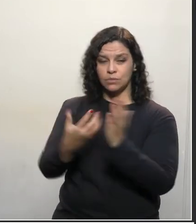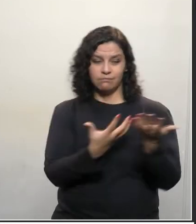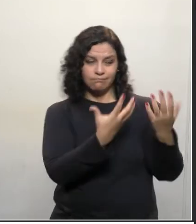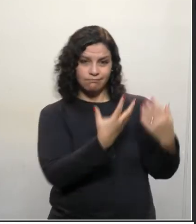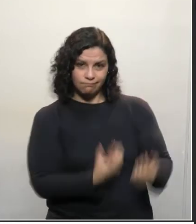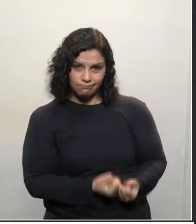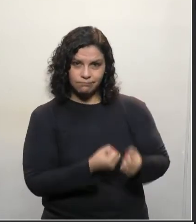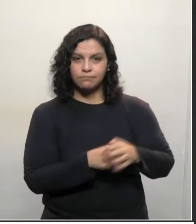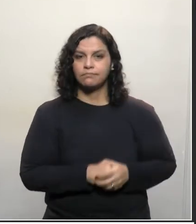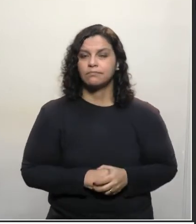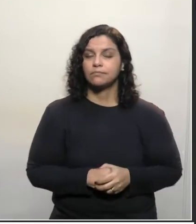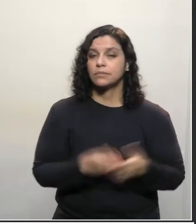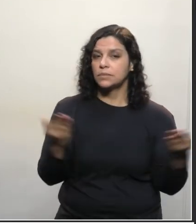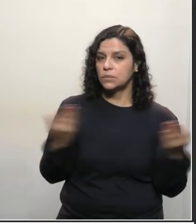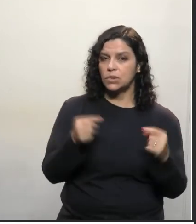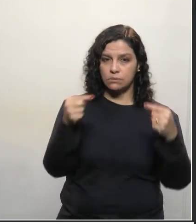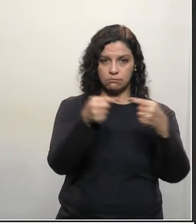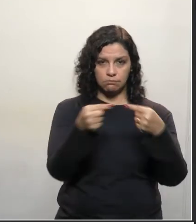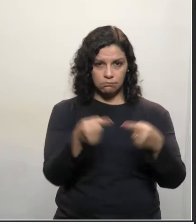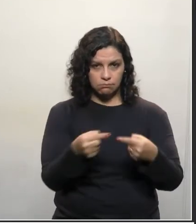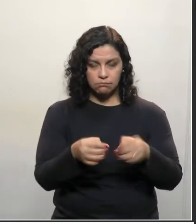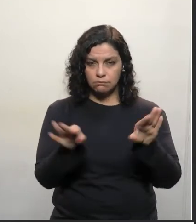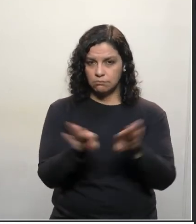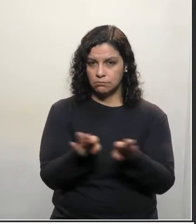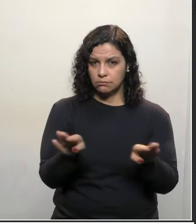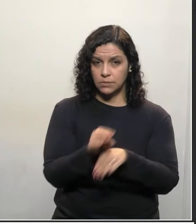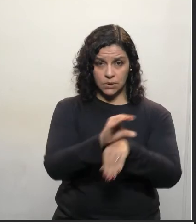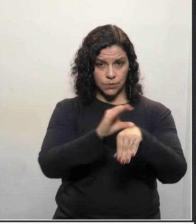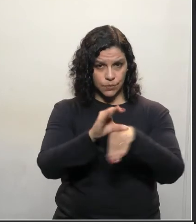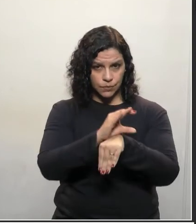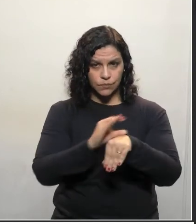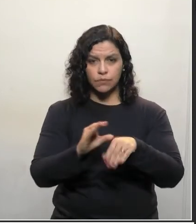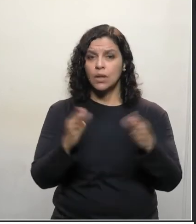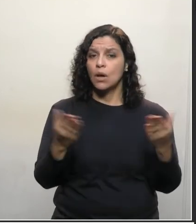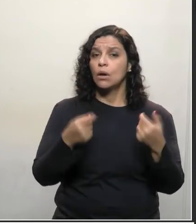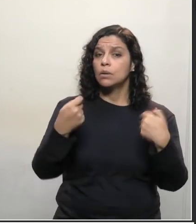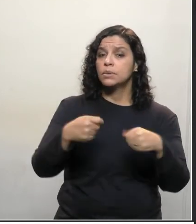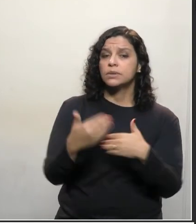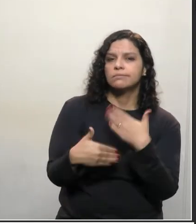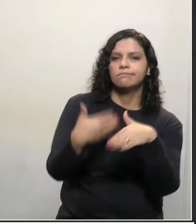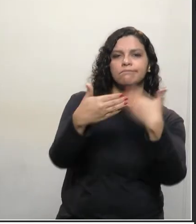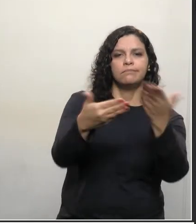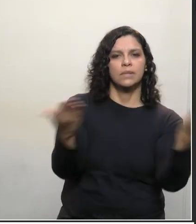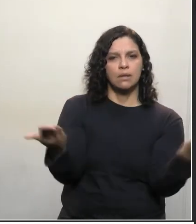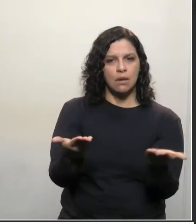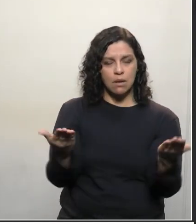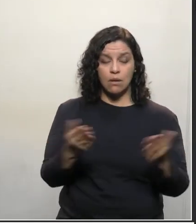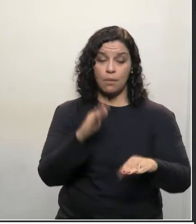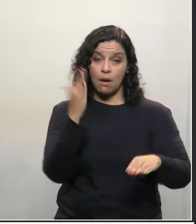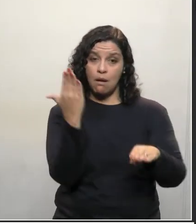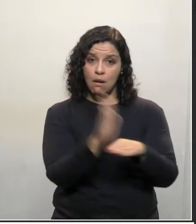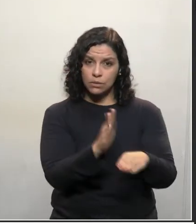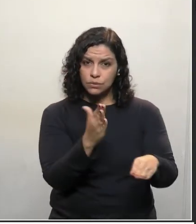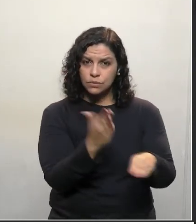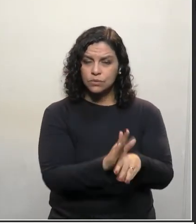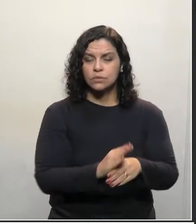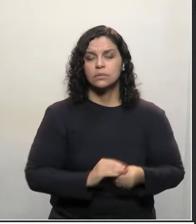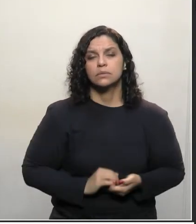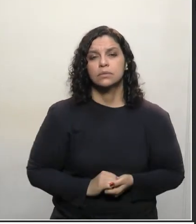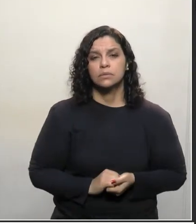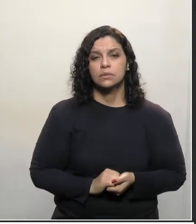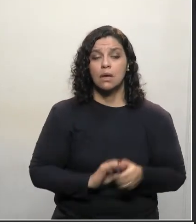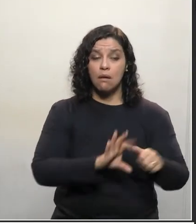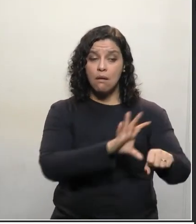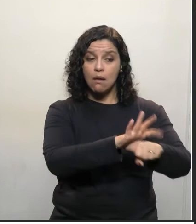isso está de acordo com a nossa Constituição e deve prosperar a favor, evidentemente,